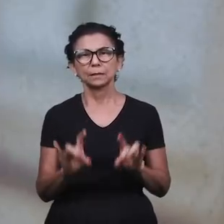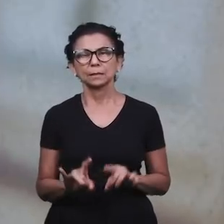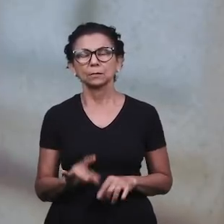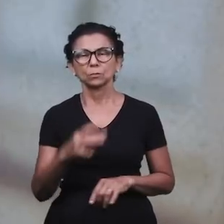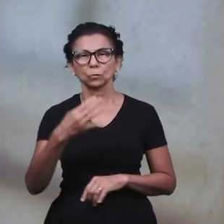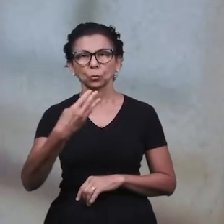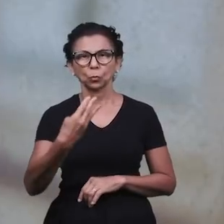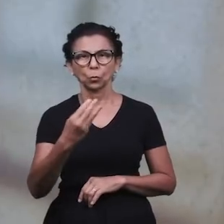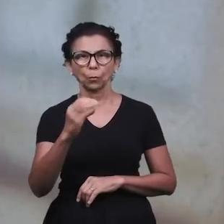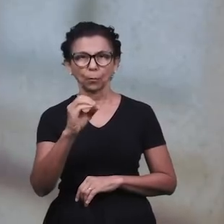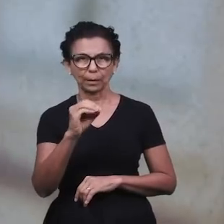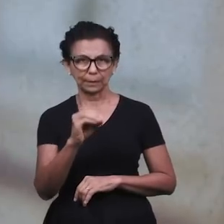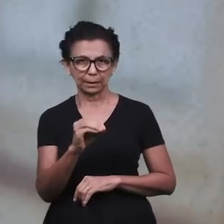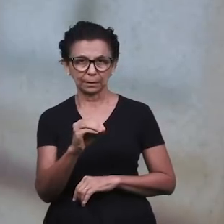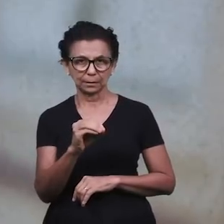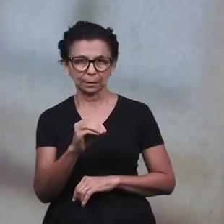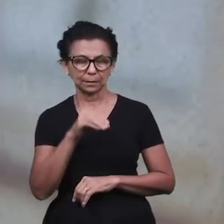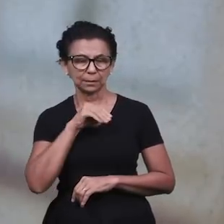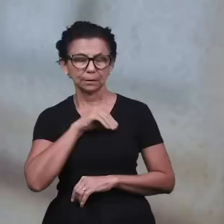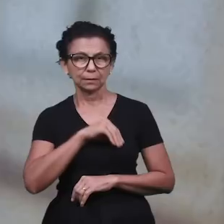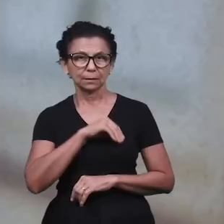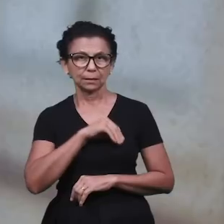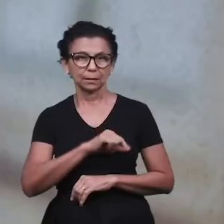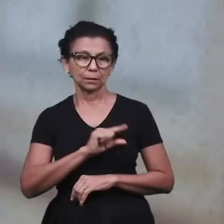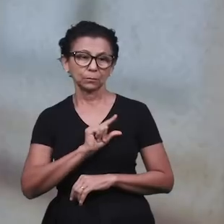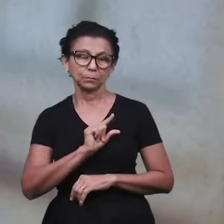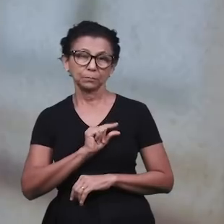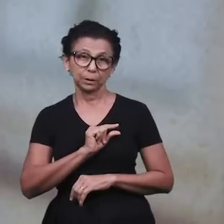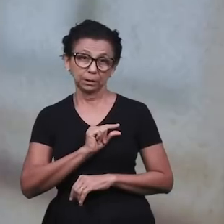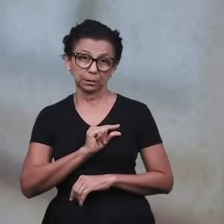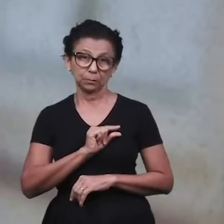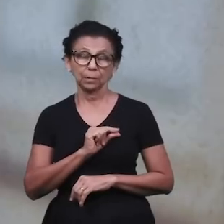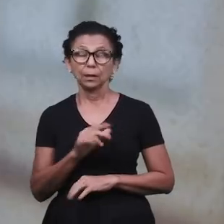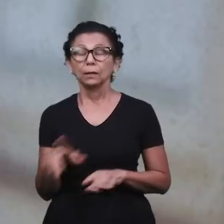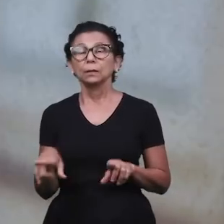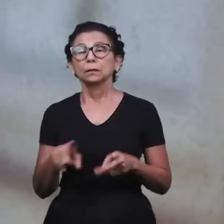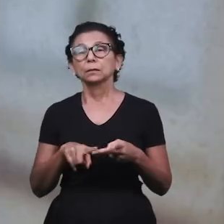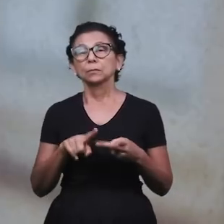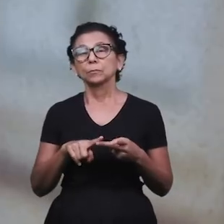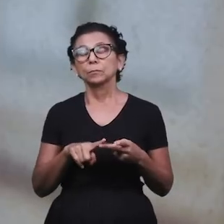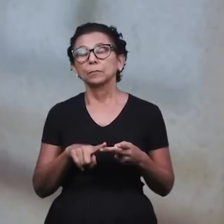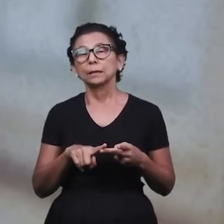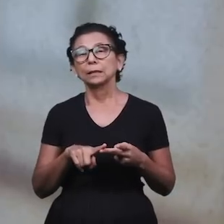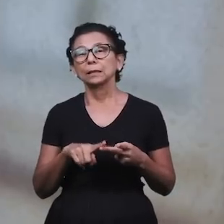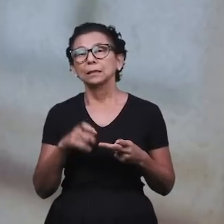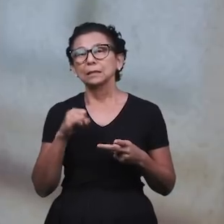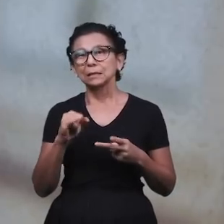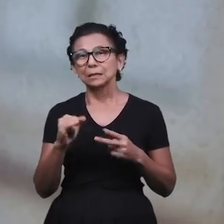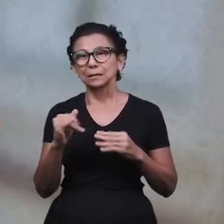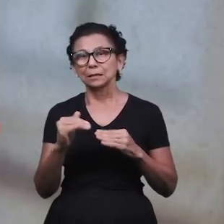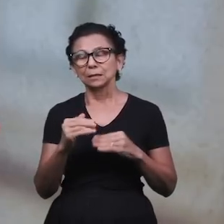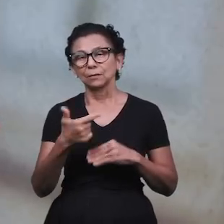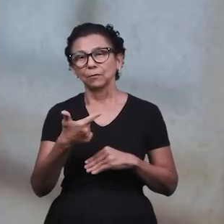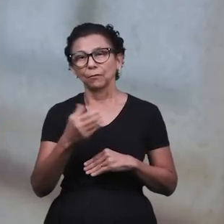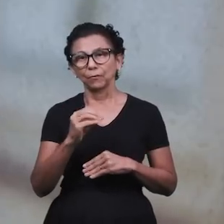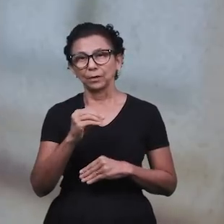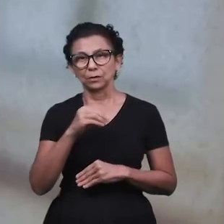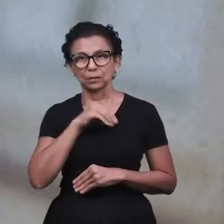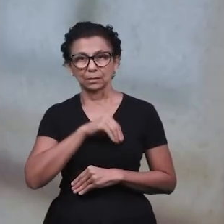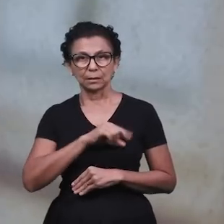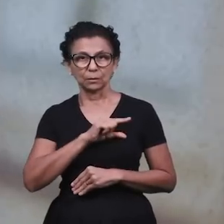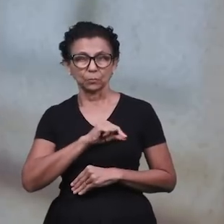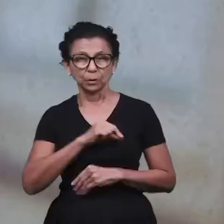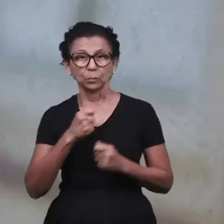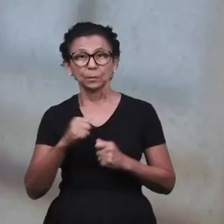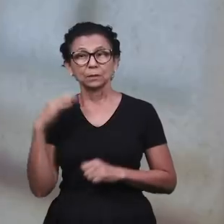salários mínimos. E eu preciso de um advogado em causas superiores a 20 salários mínimos.